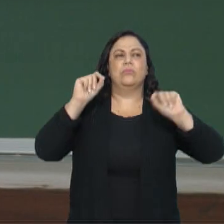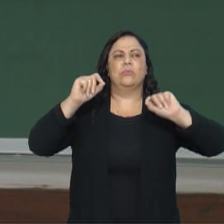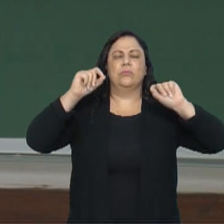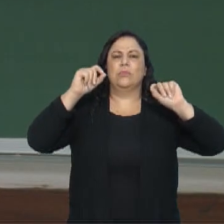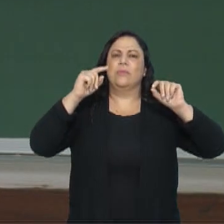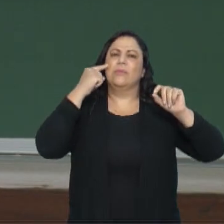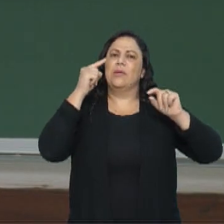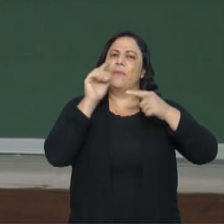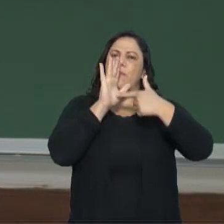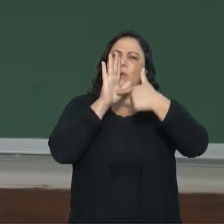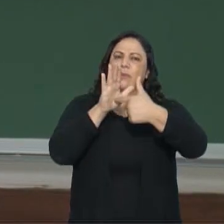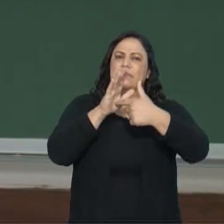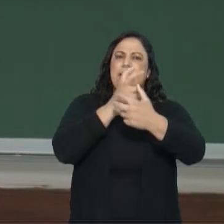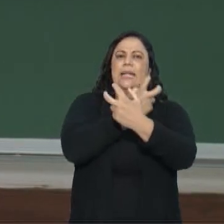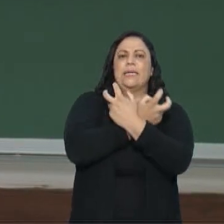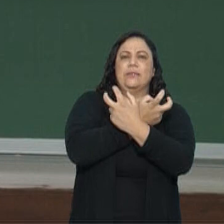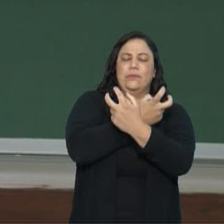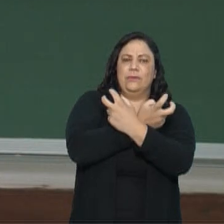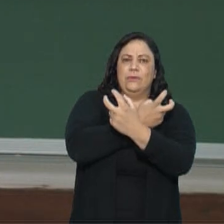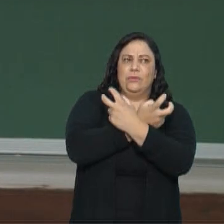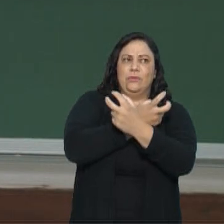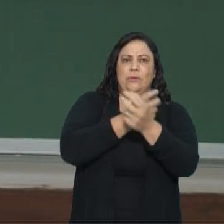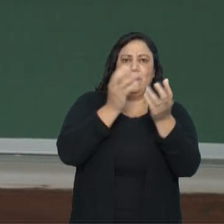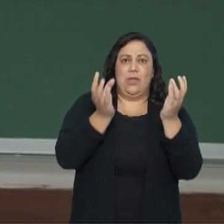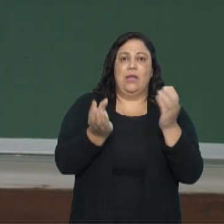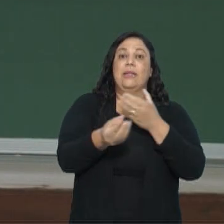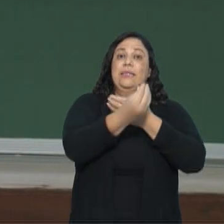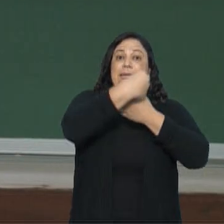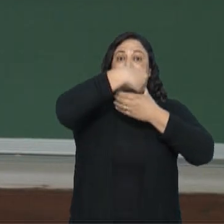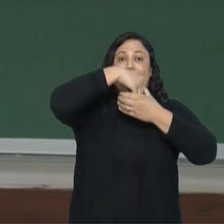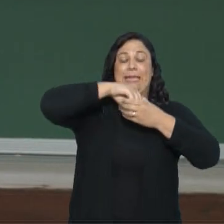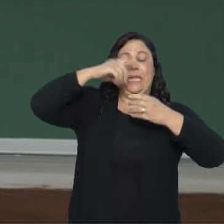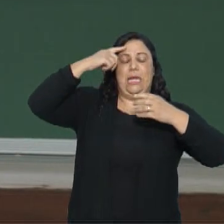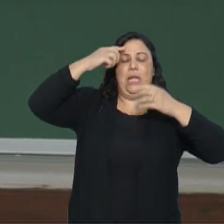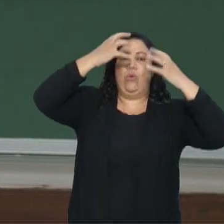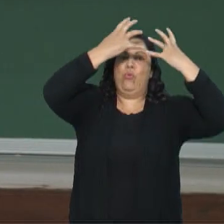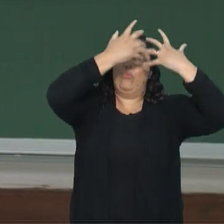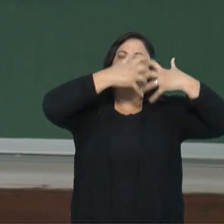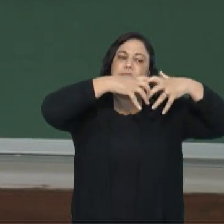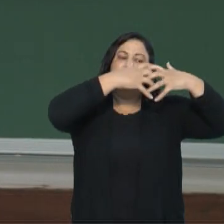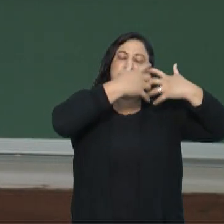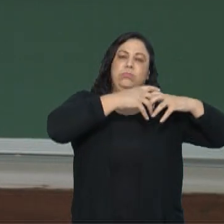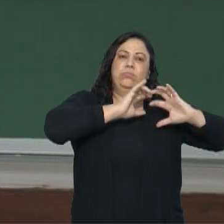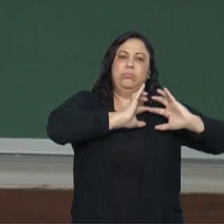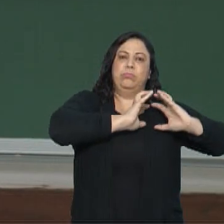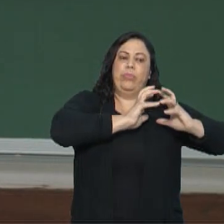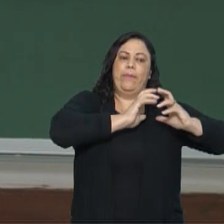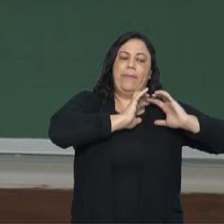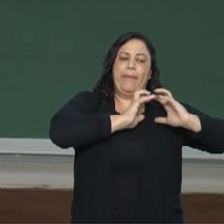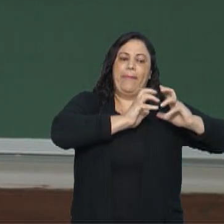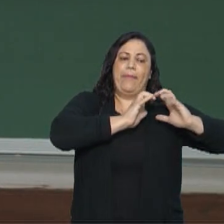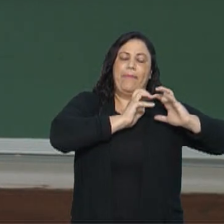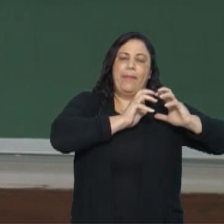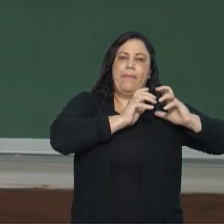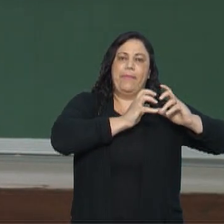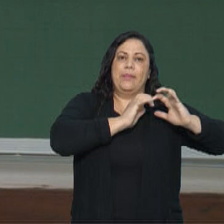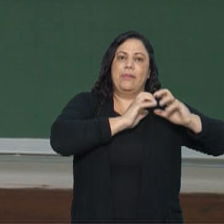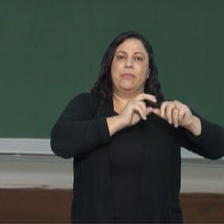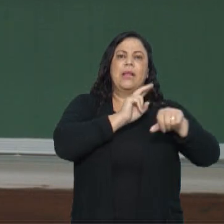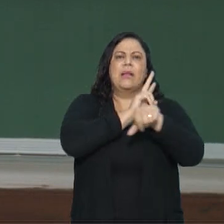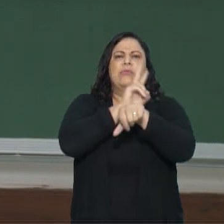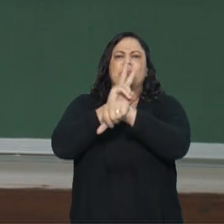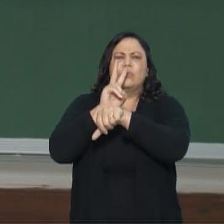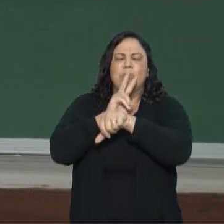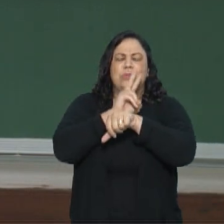esqueleto, o encéfalo dentro da nossa caixa craniana, protegidinha do impacto. Só que quando o impacto é